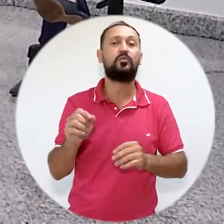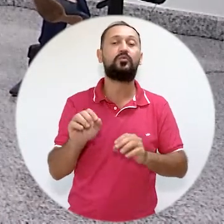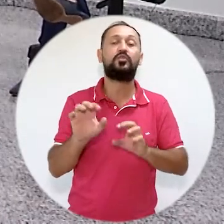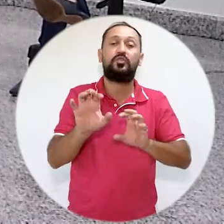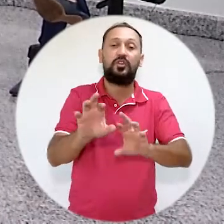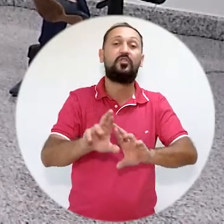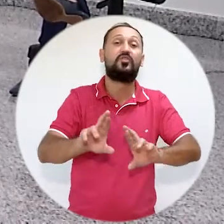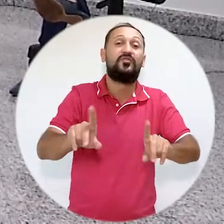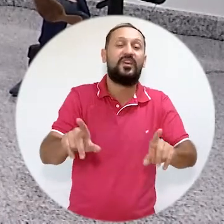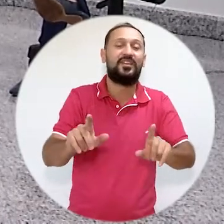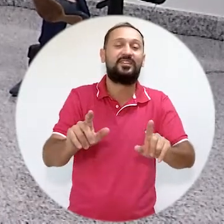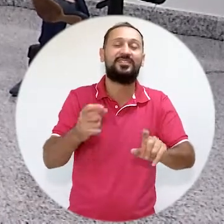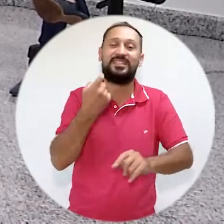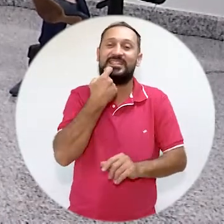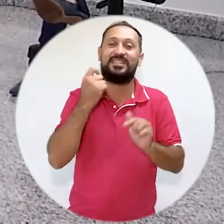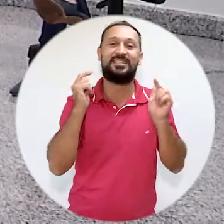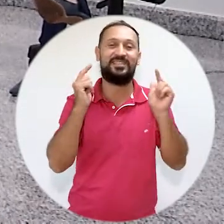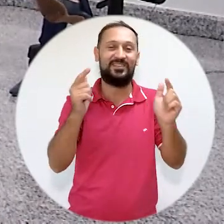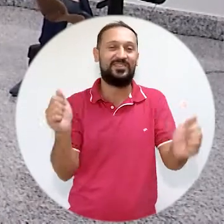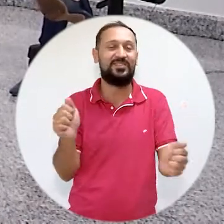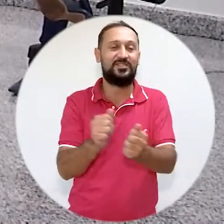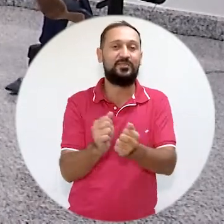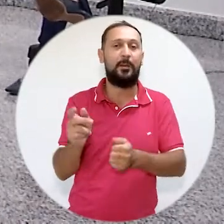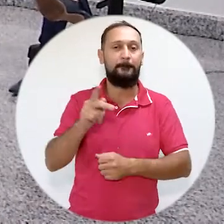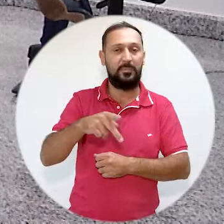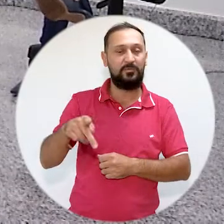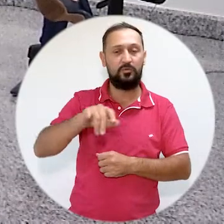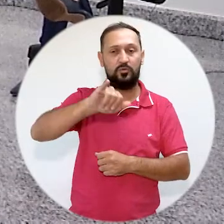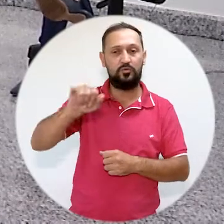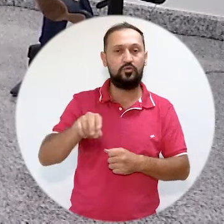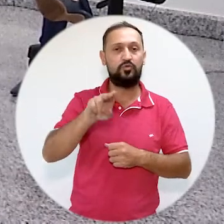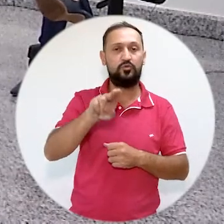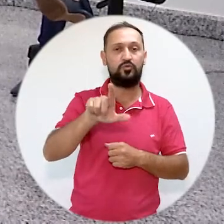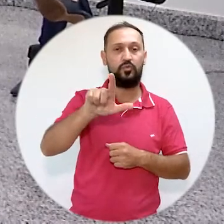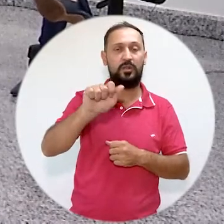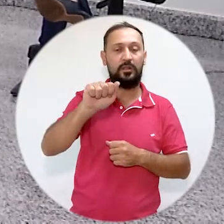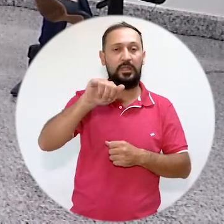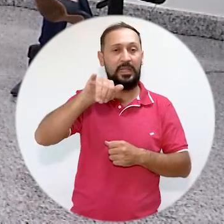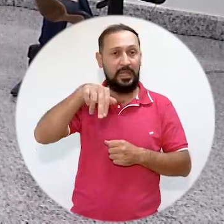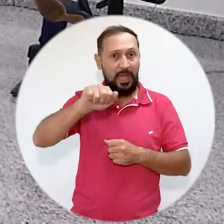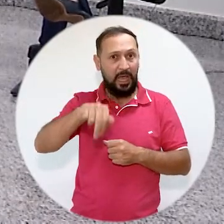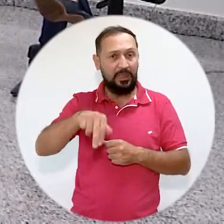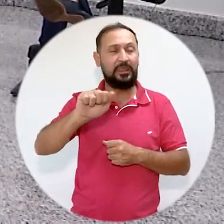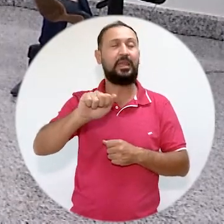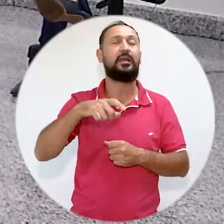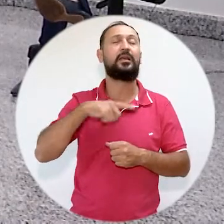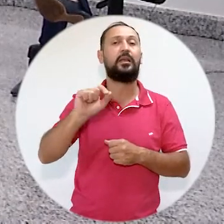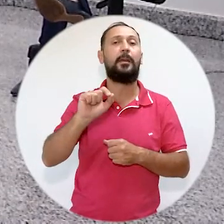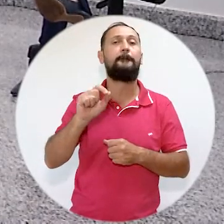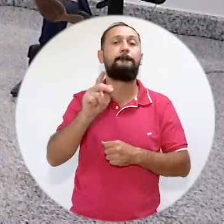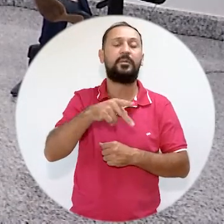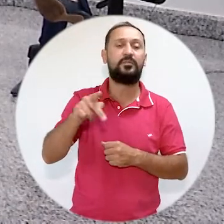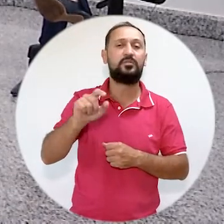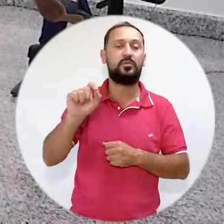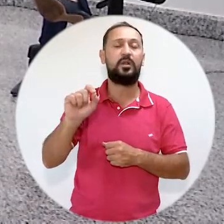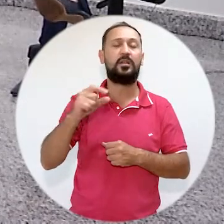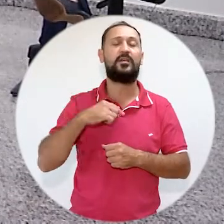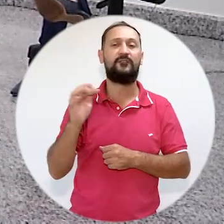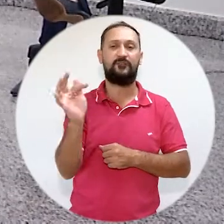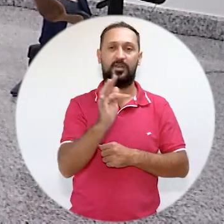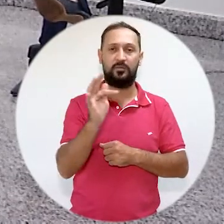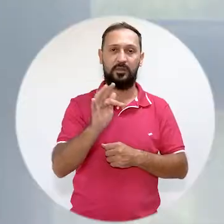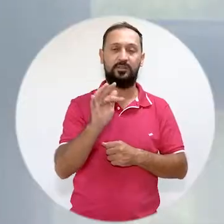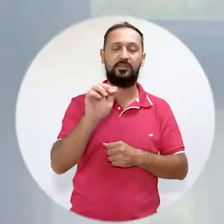novo Sextou, né? Recebendo aqui a professora Juliana Del Grossi, professora da Anhanguera. Professora, tudo bem?